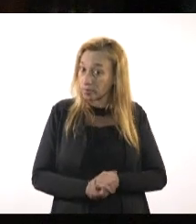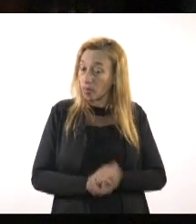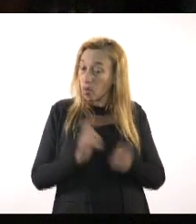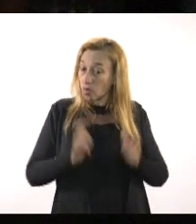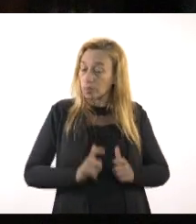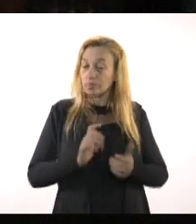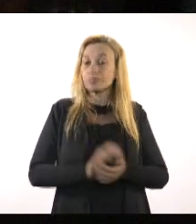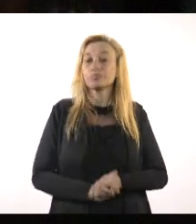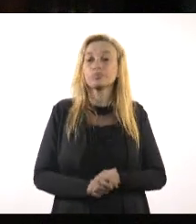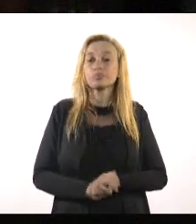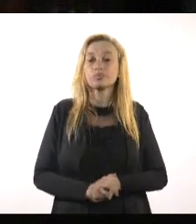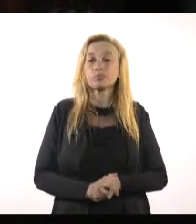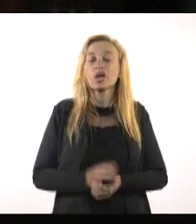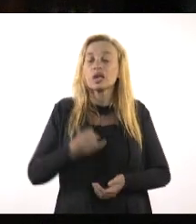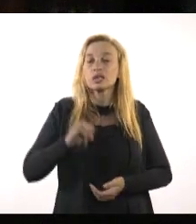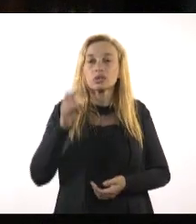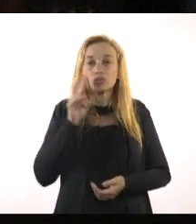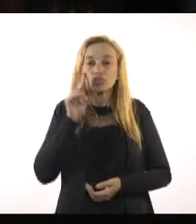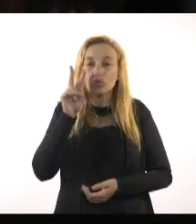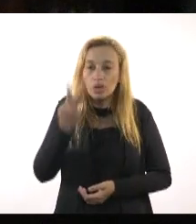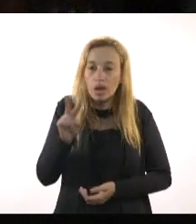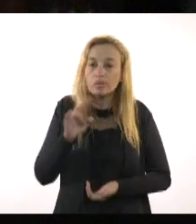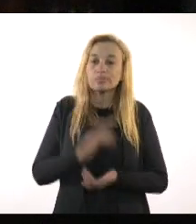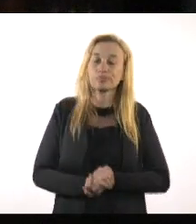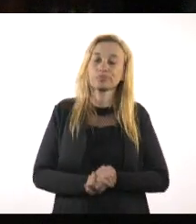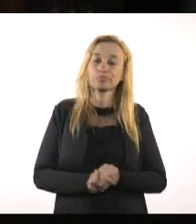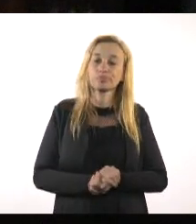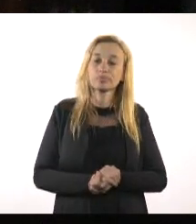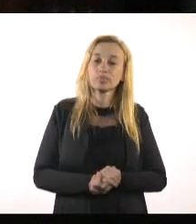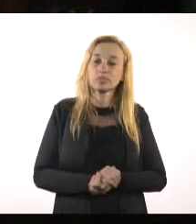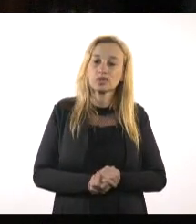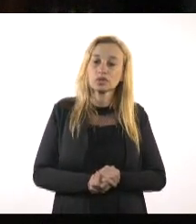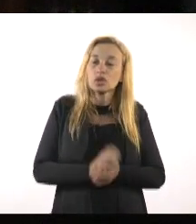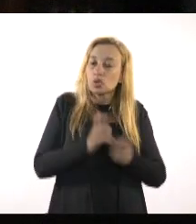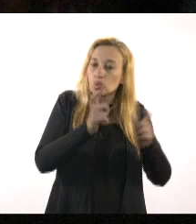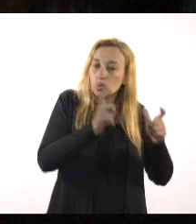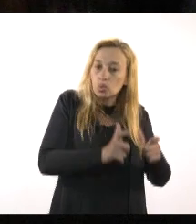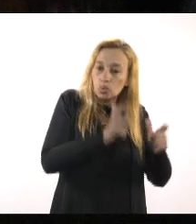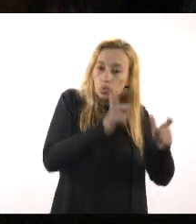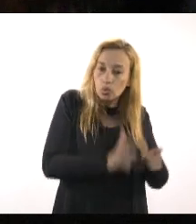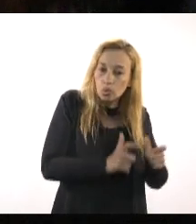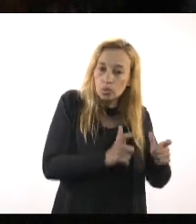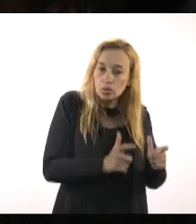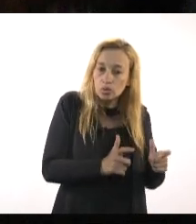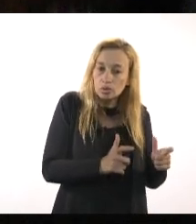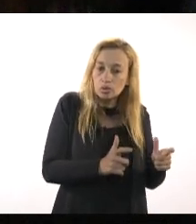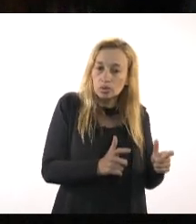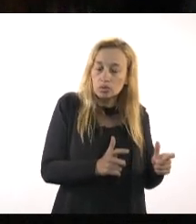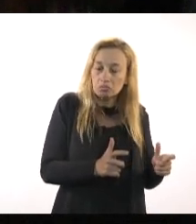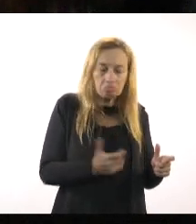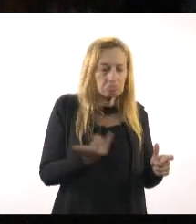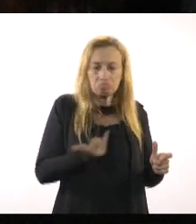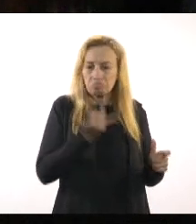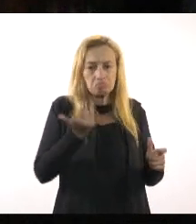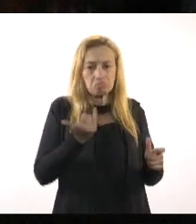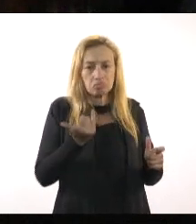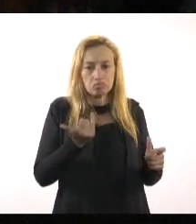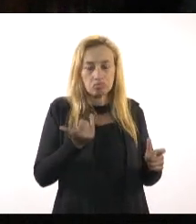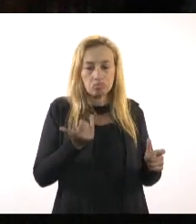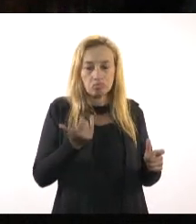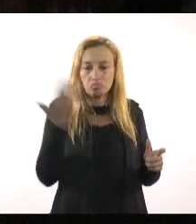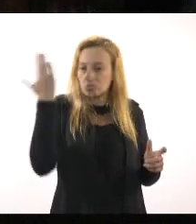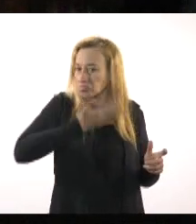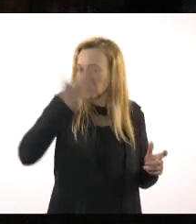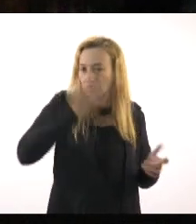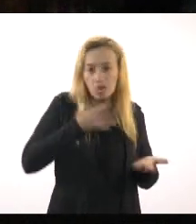Se nós dirigirmos o nosso olhar a partir de um local de indiferença, nós não vamos ver